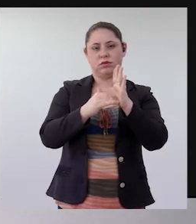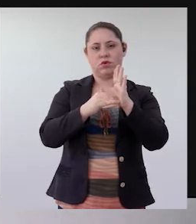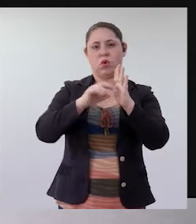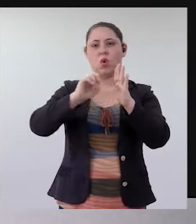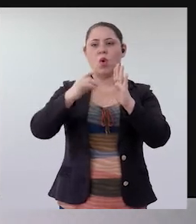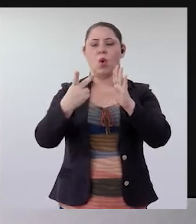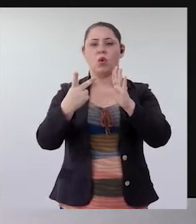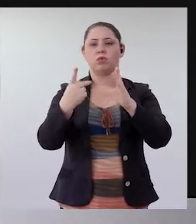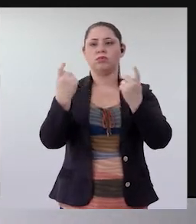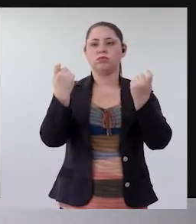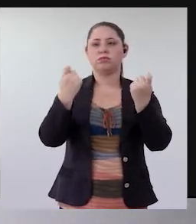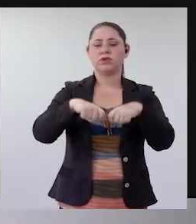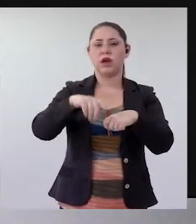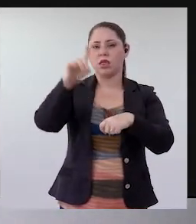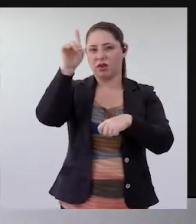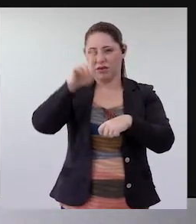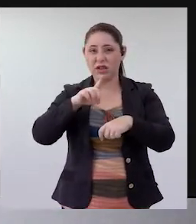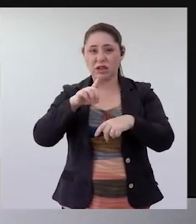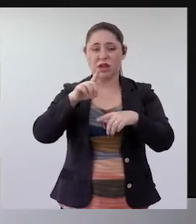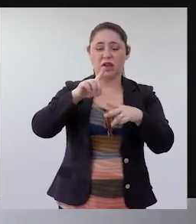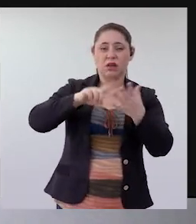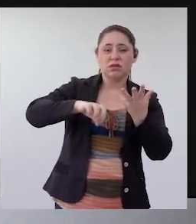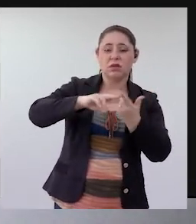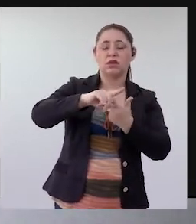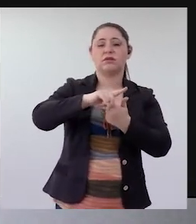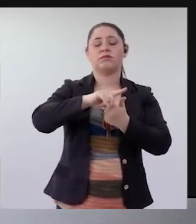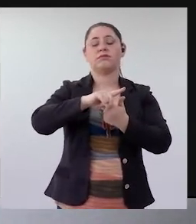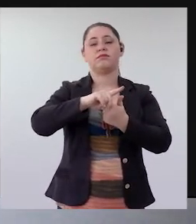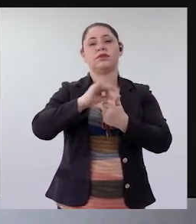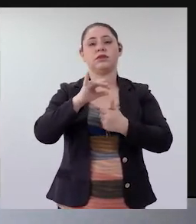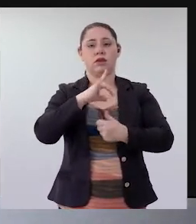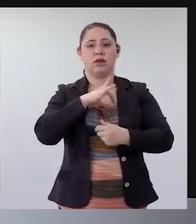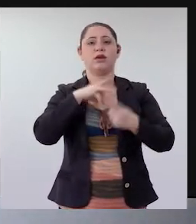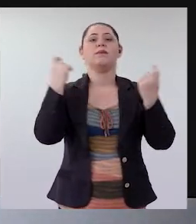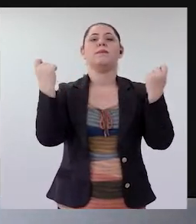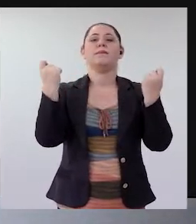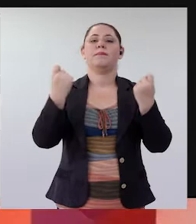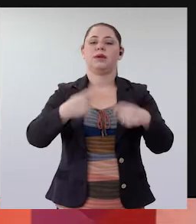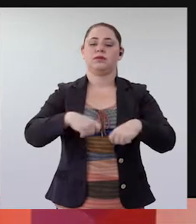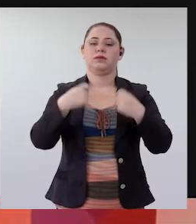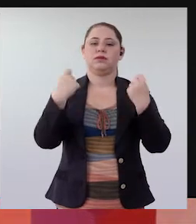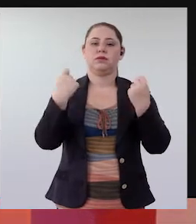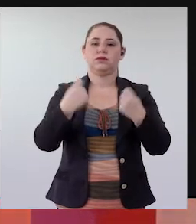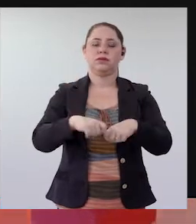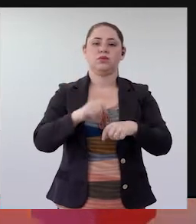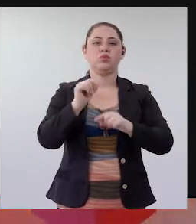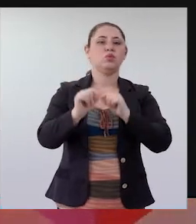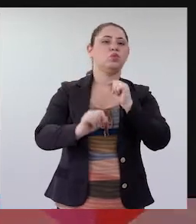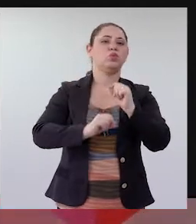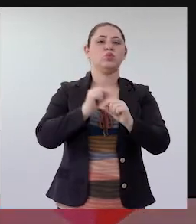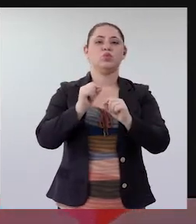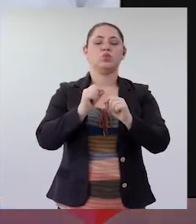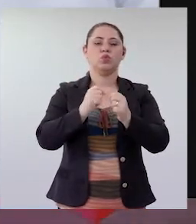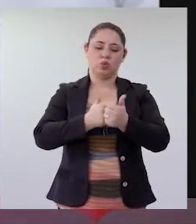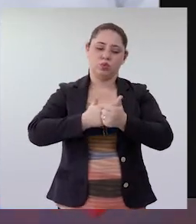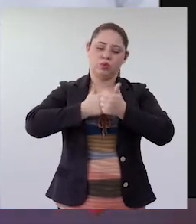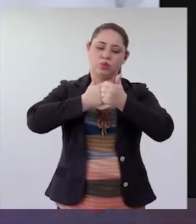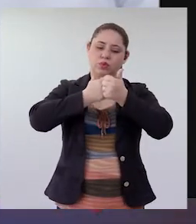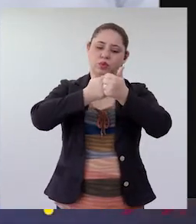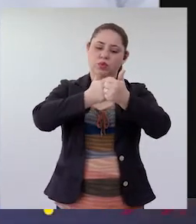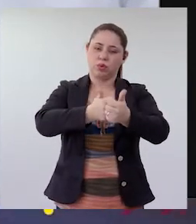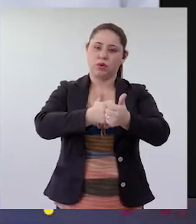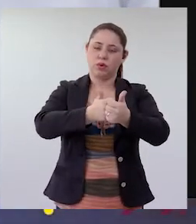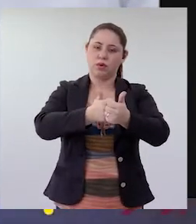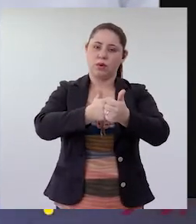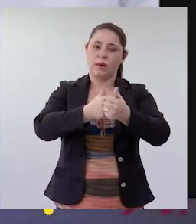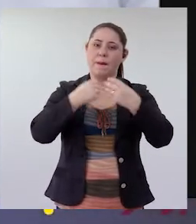ou incapazes, porque se eles tiverem filhos menores ou incapazes, é necessário, né, o acompanhamento desse